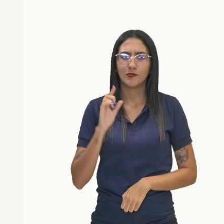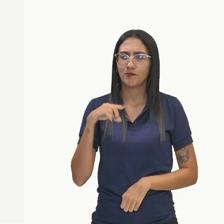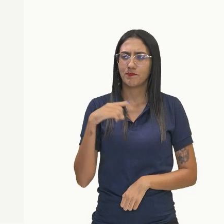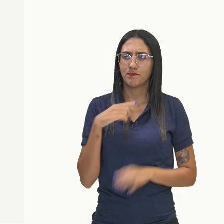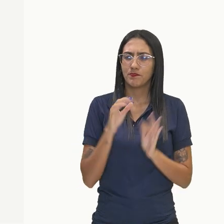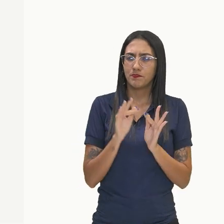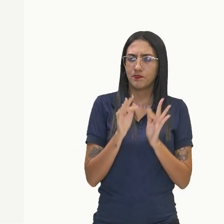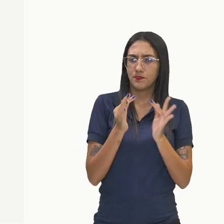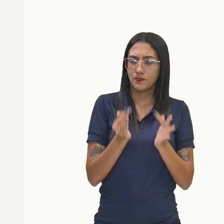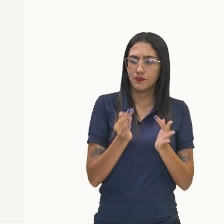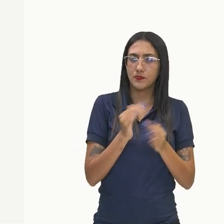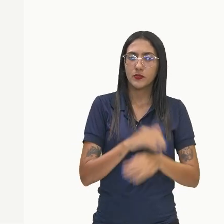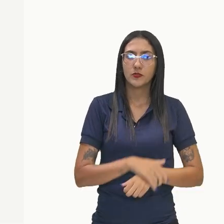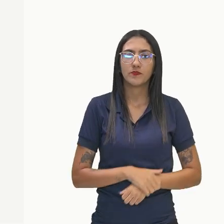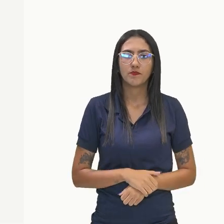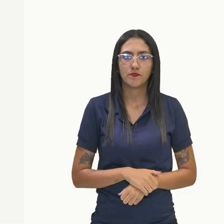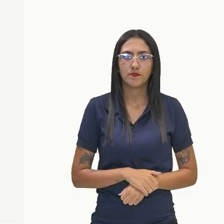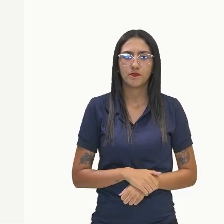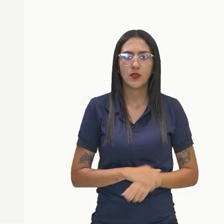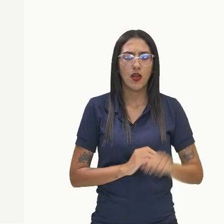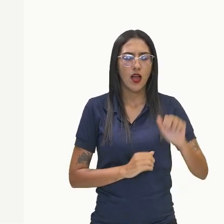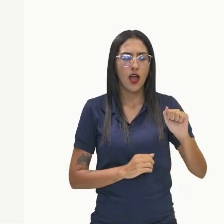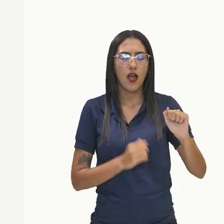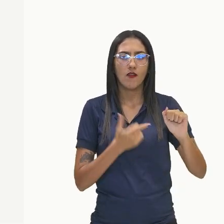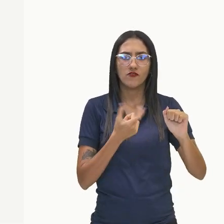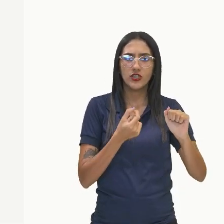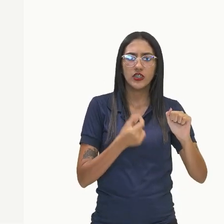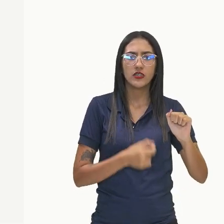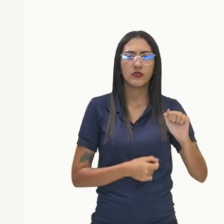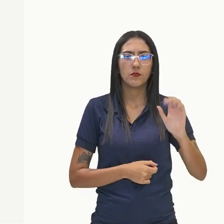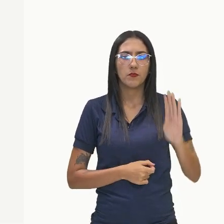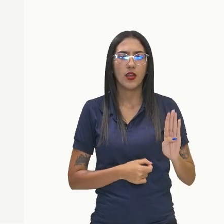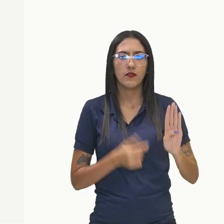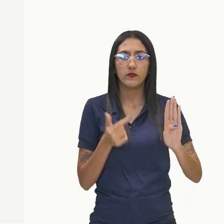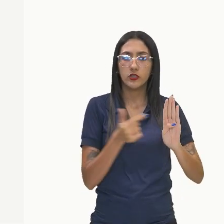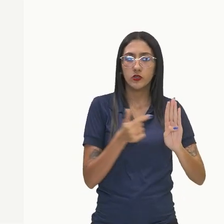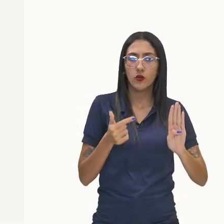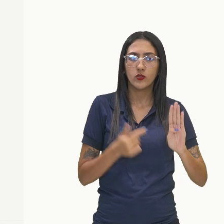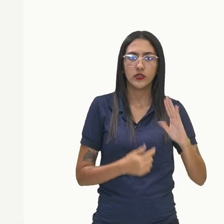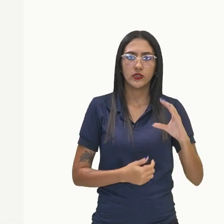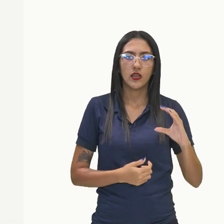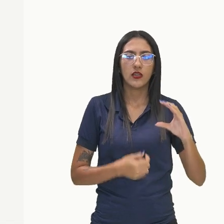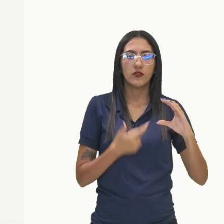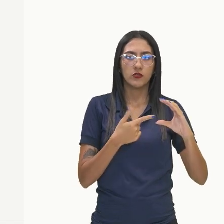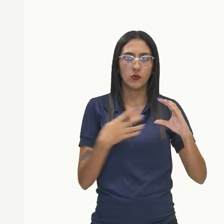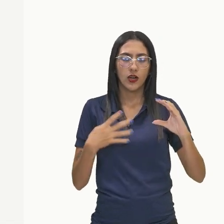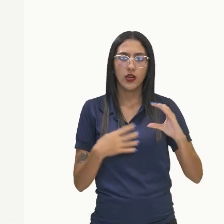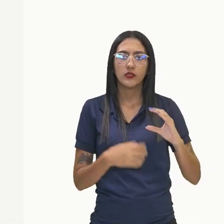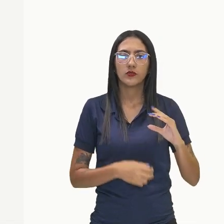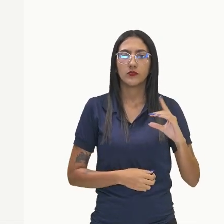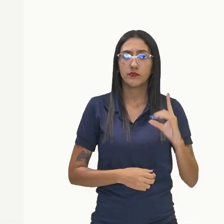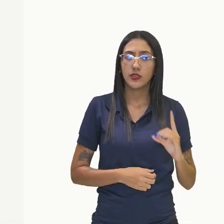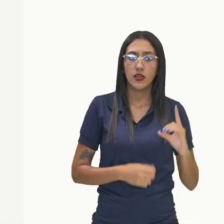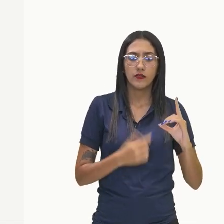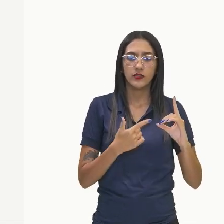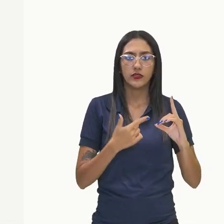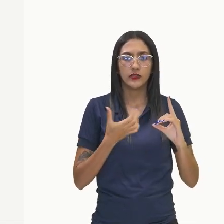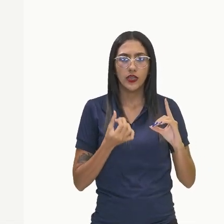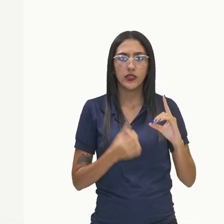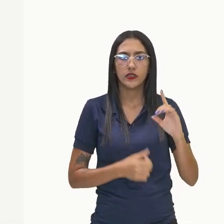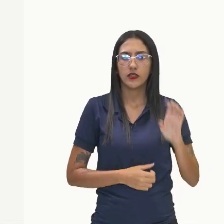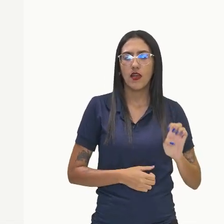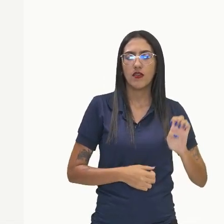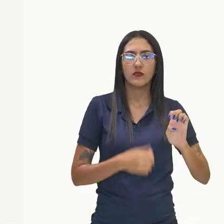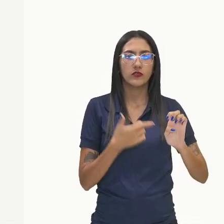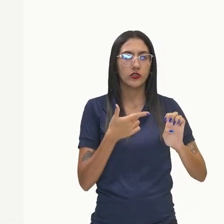então a letra A 20 volts, letra B 22, letra C 24 volts, letra D 26 volts e